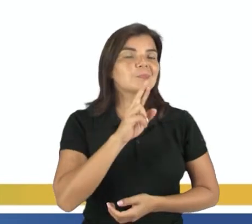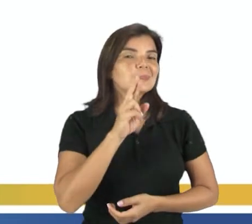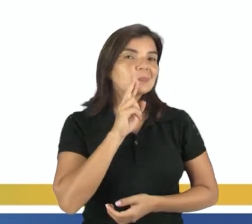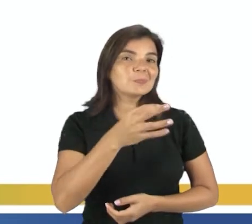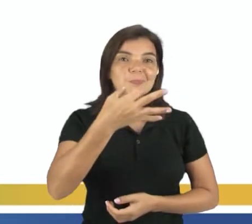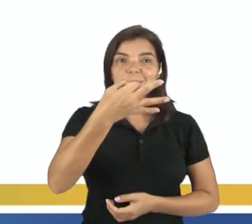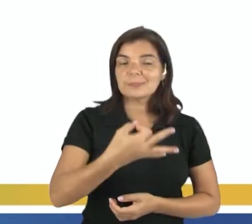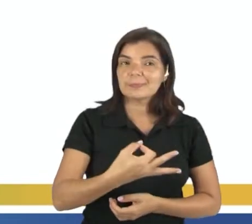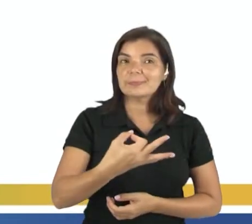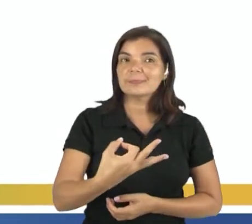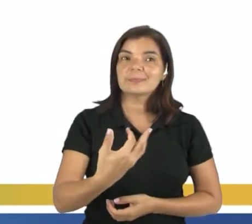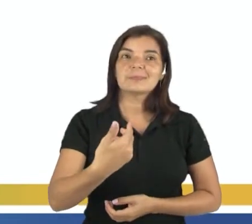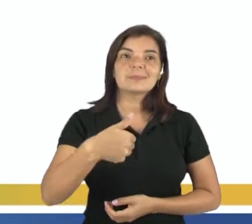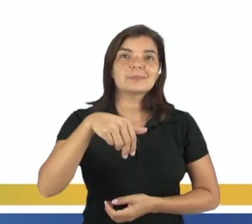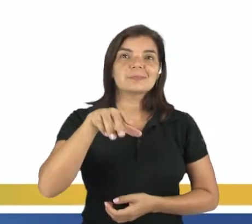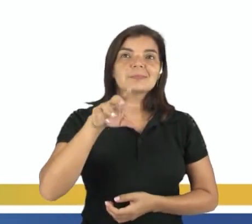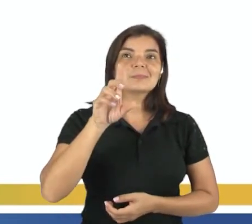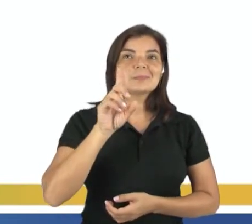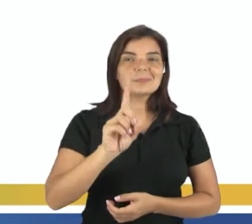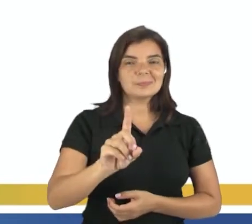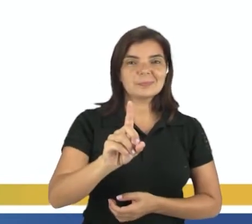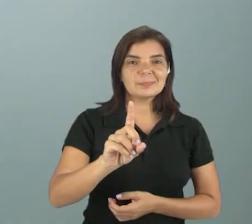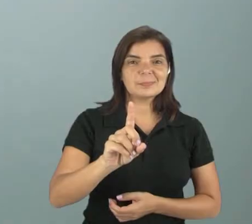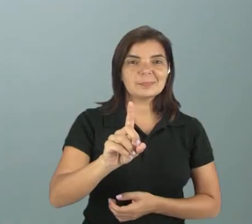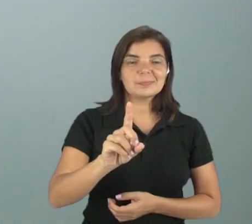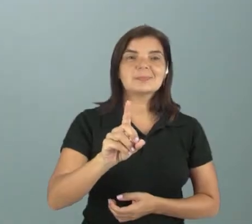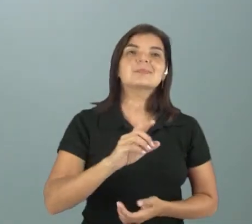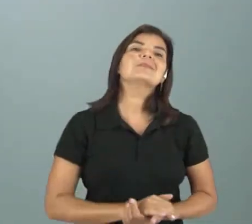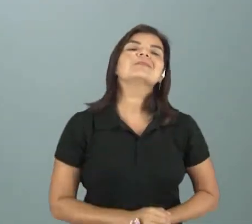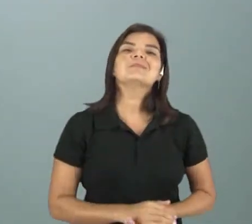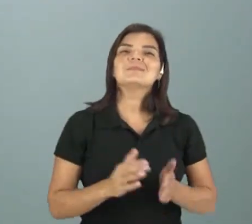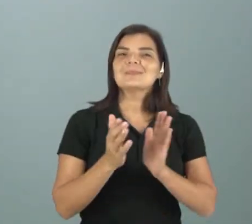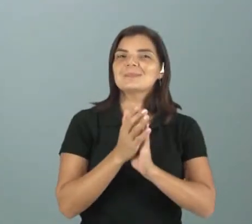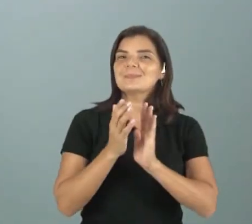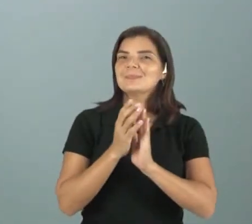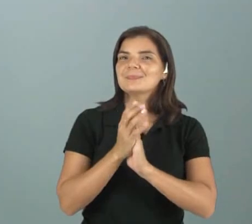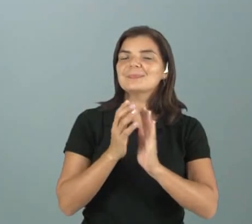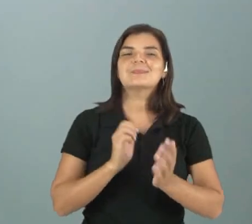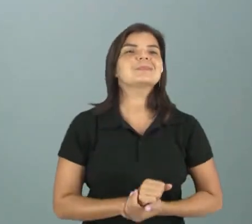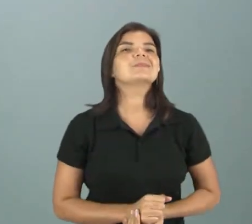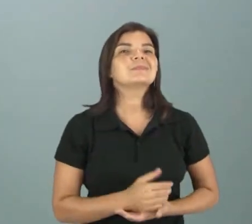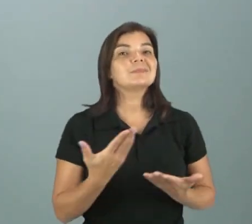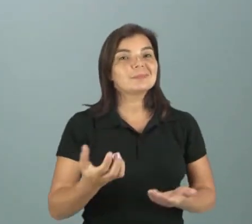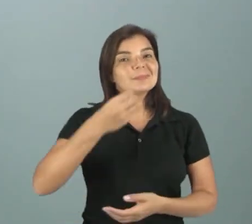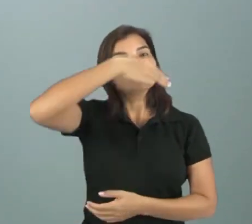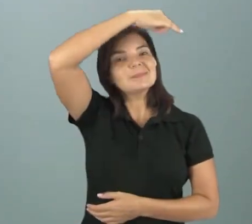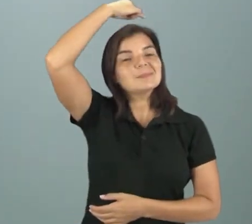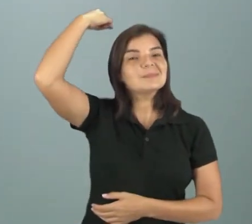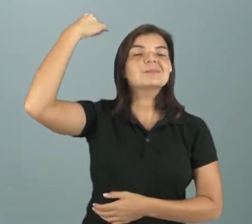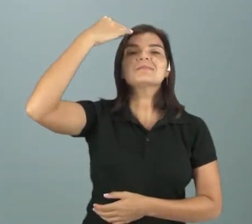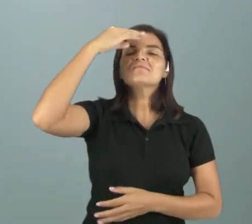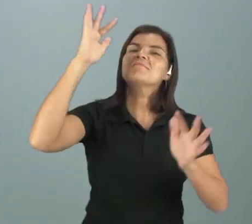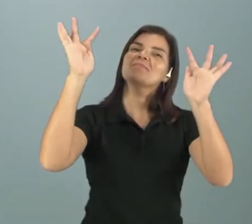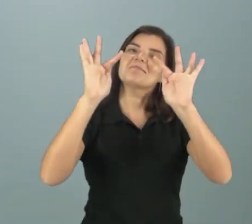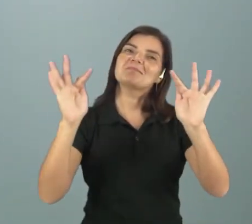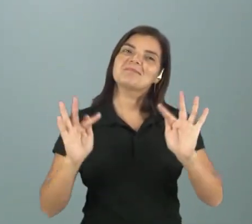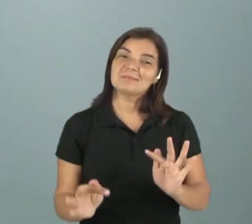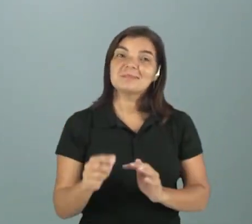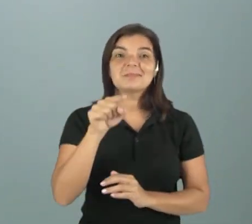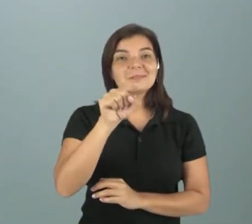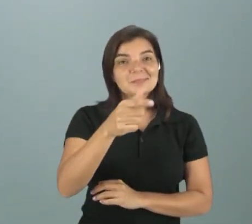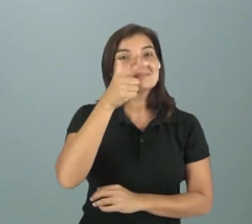escolha? Então a resposta certa é letra D. Muito bem. É o México. Fico muito feliz cada vez